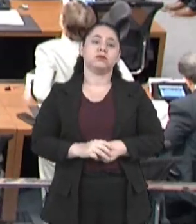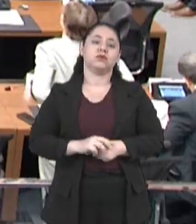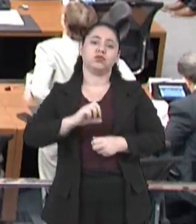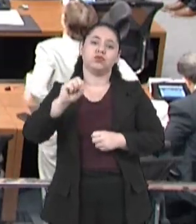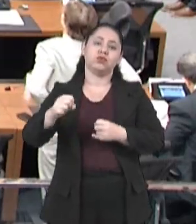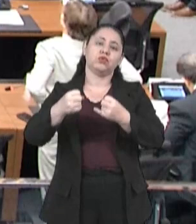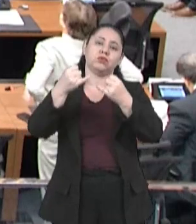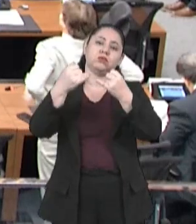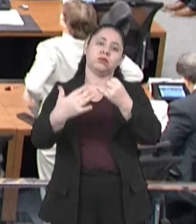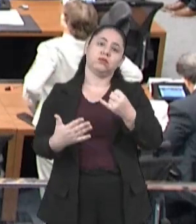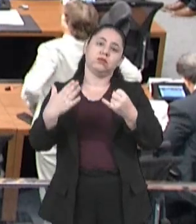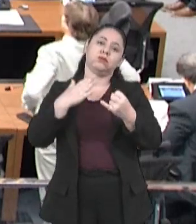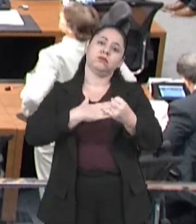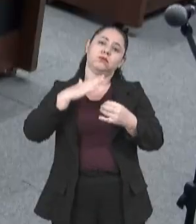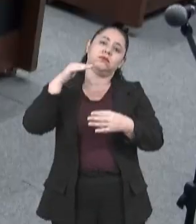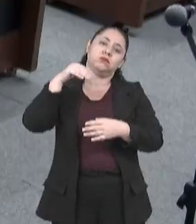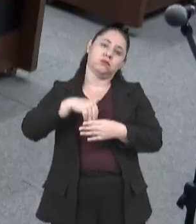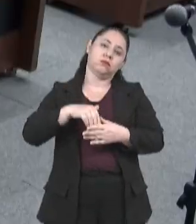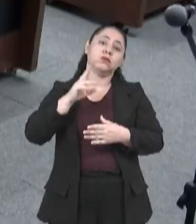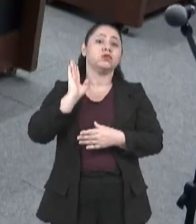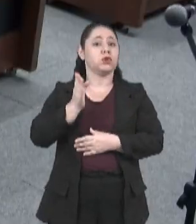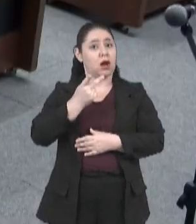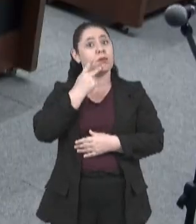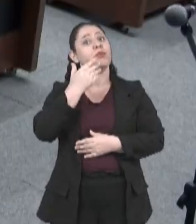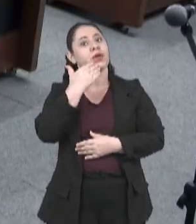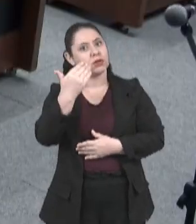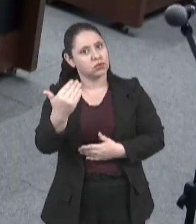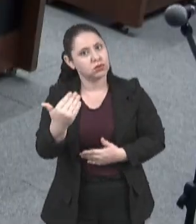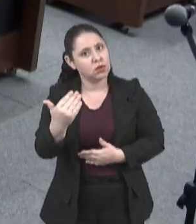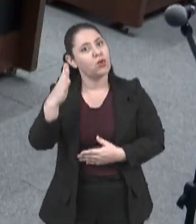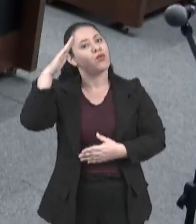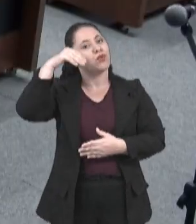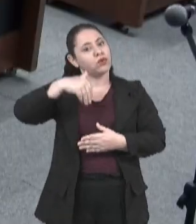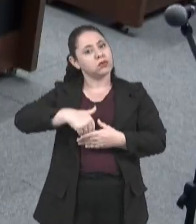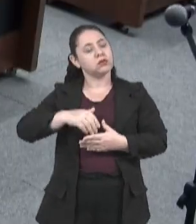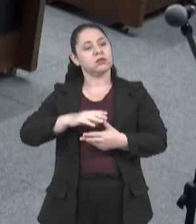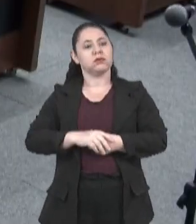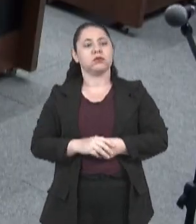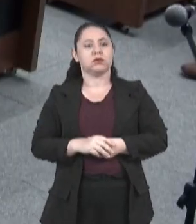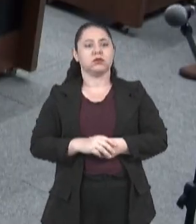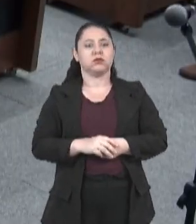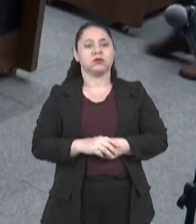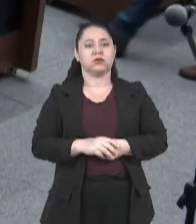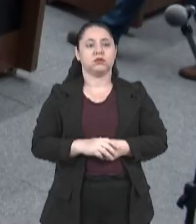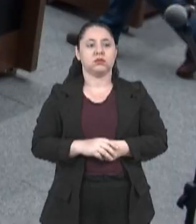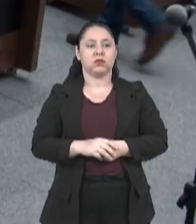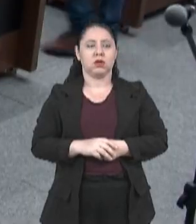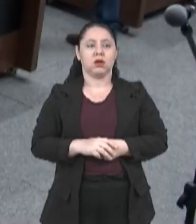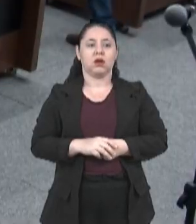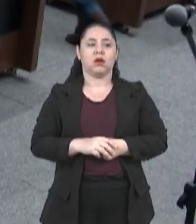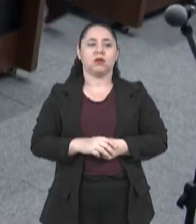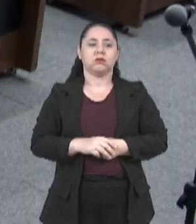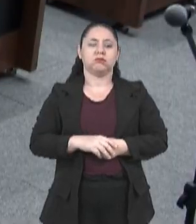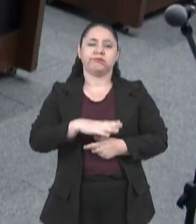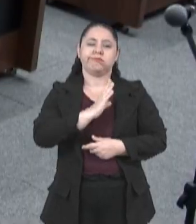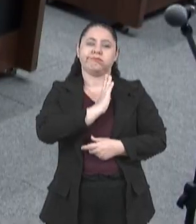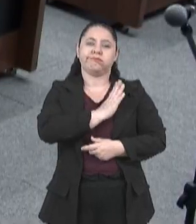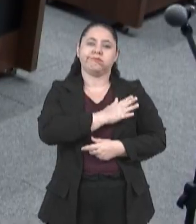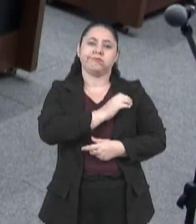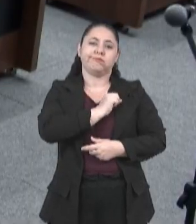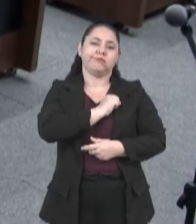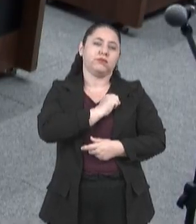Senhor presidente, para justificar, já tinha pedido, votei pela abstenção com meu coração